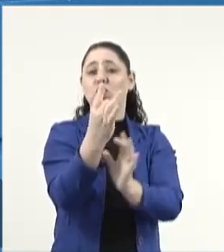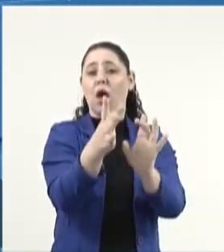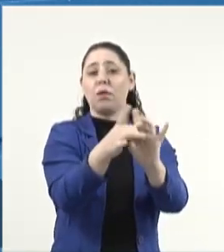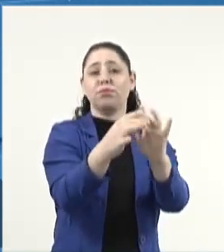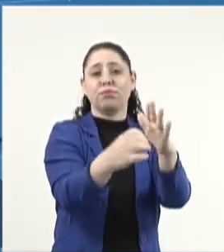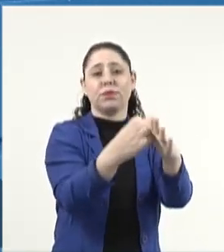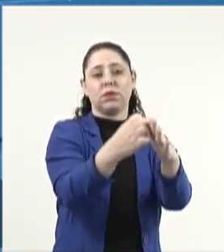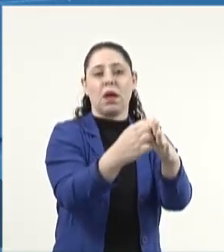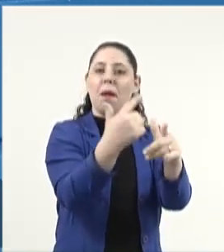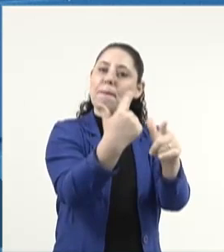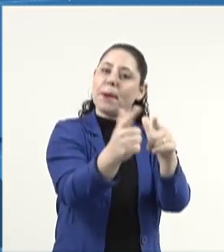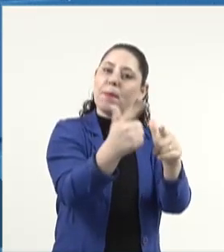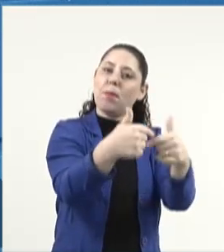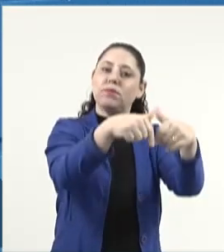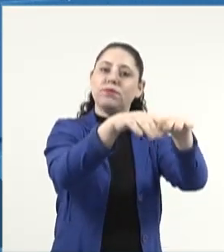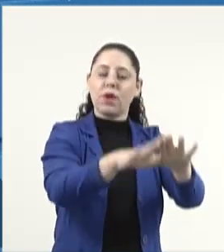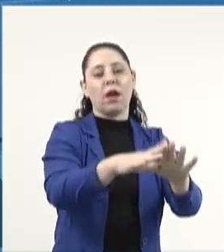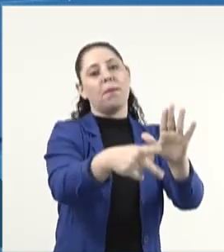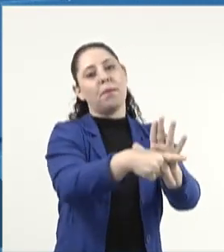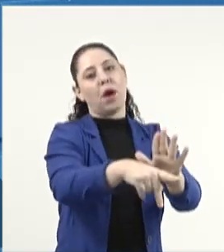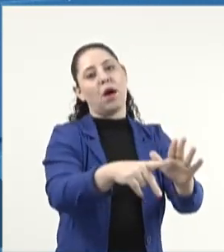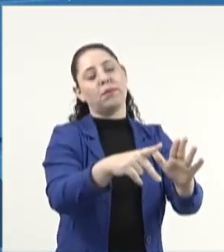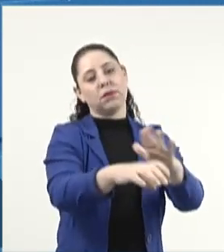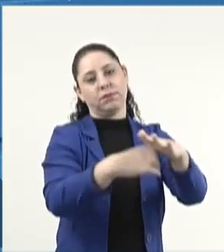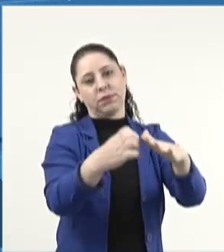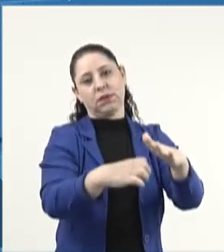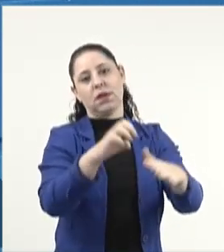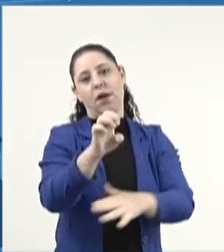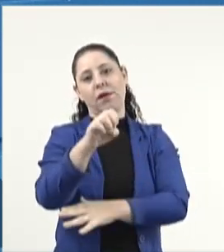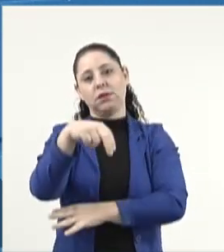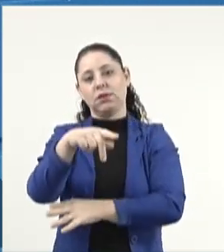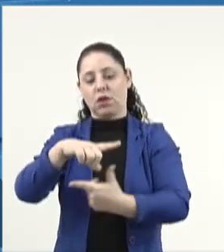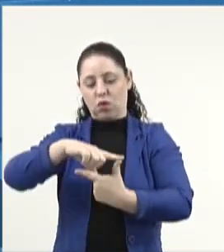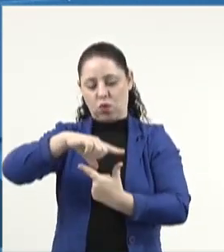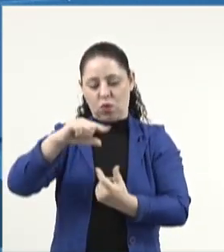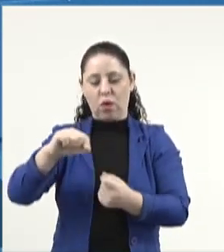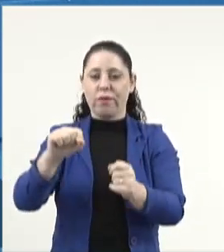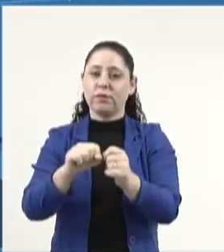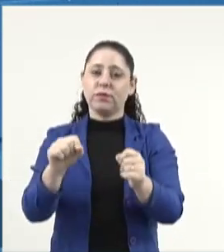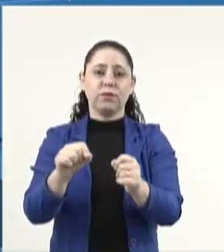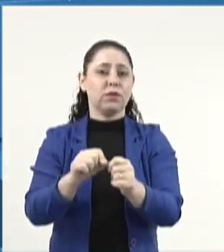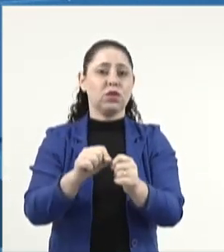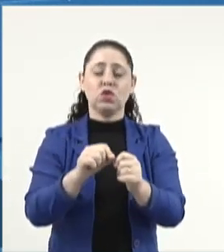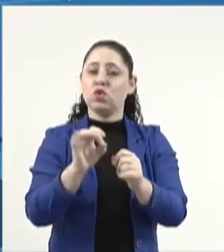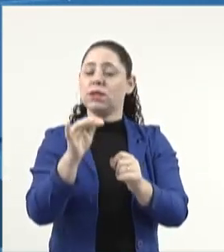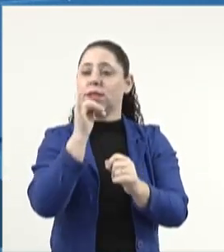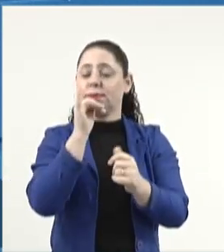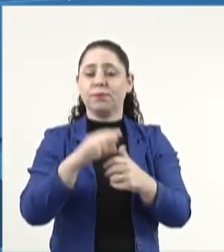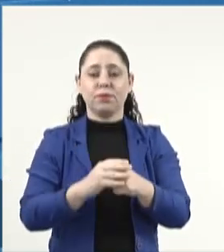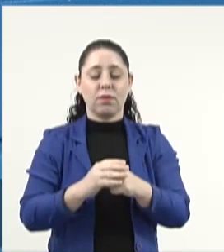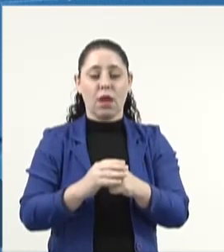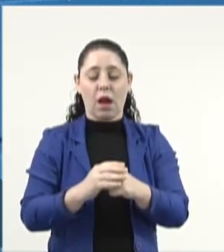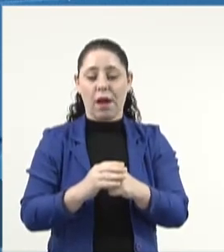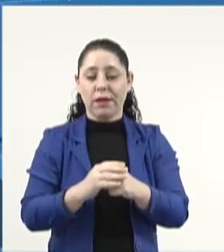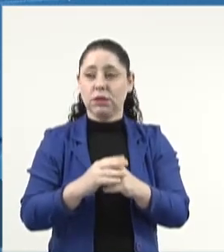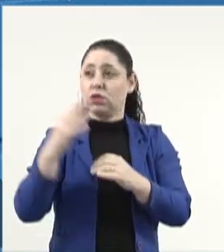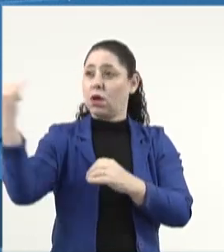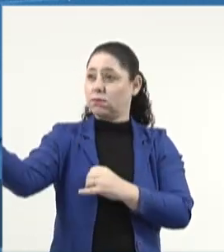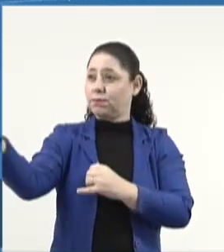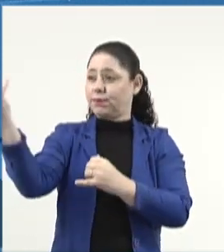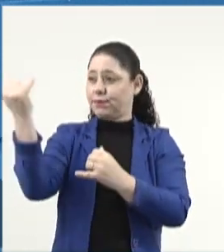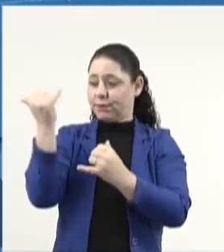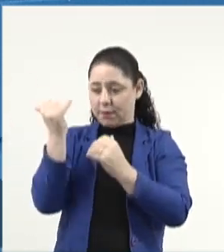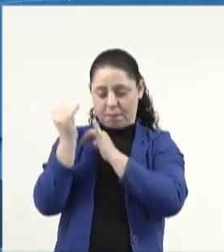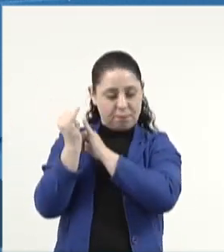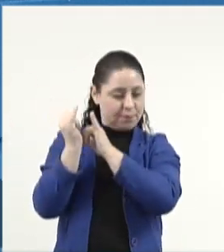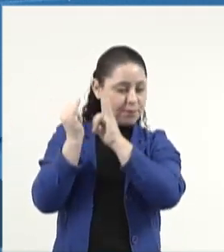o problema fica para a Energisa, que faz o repasse da energia, que